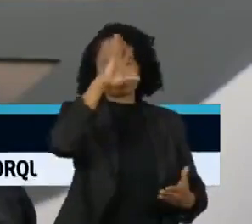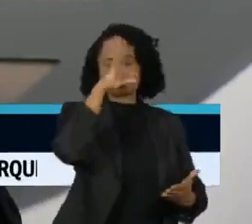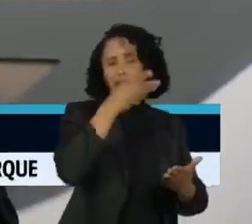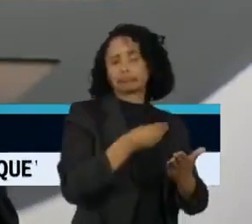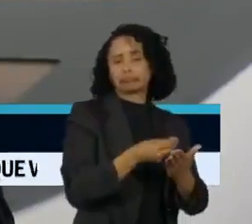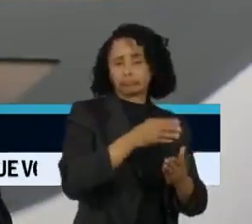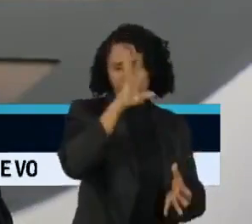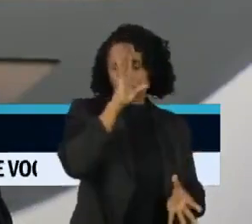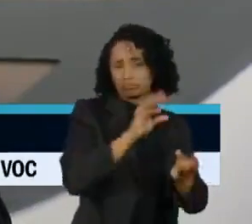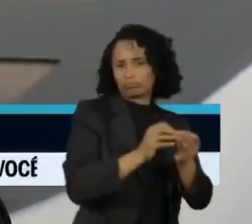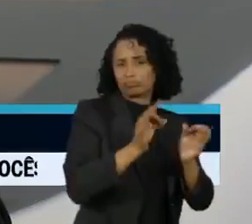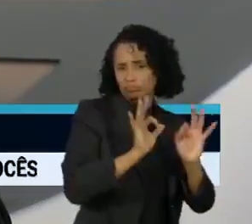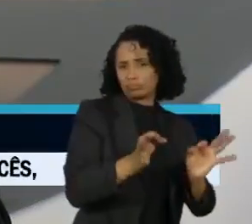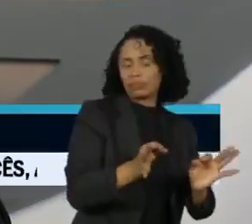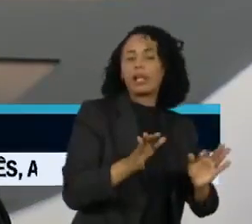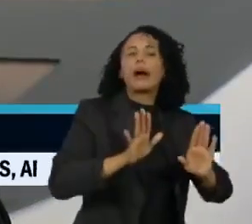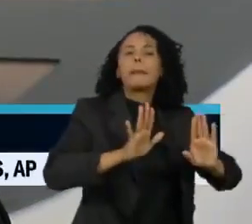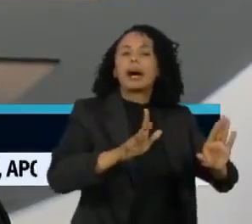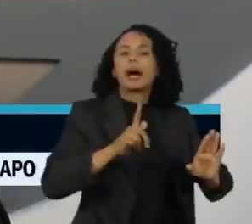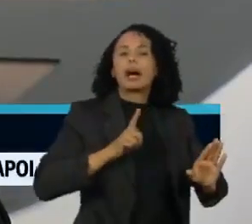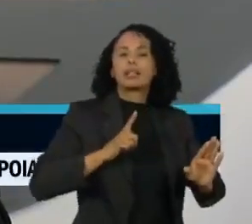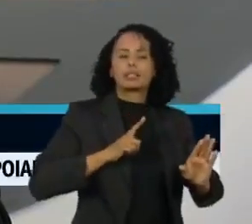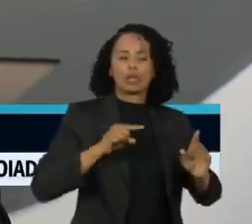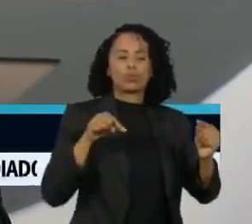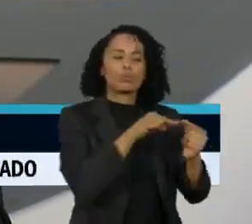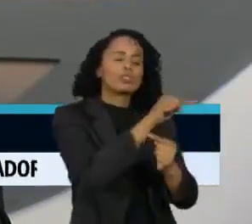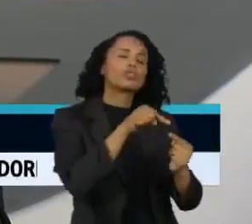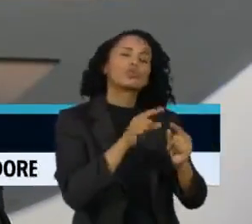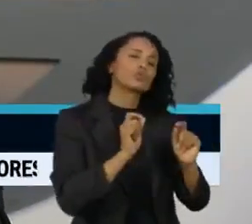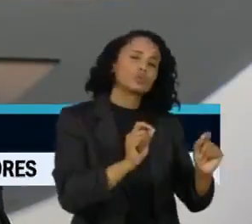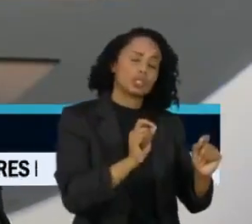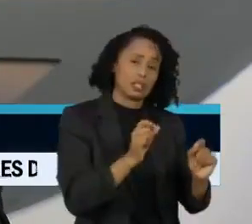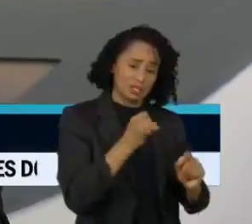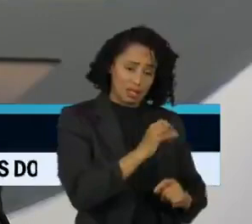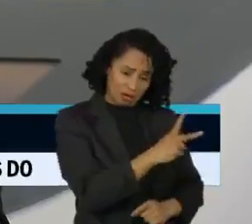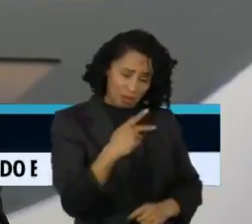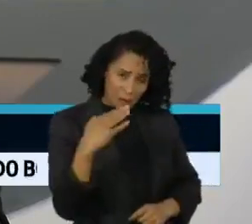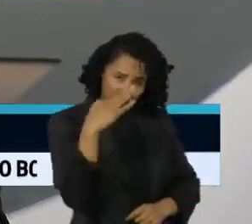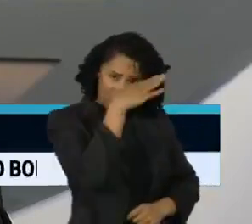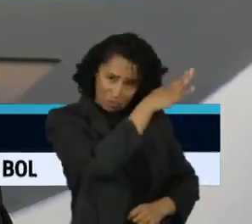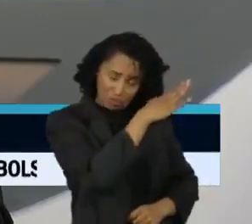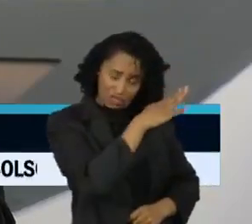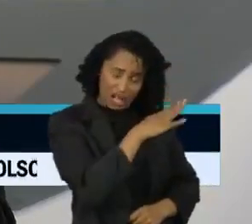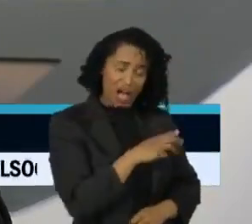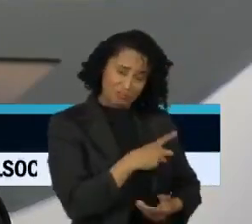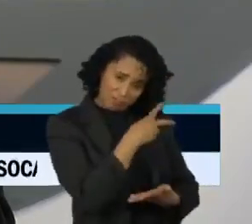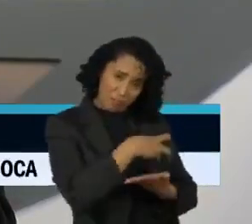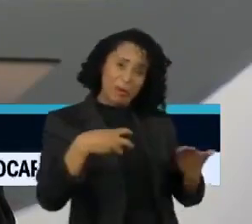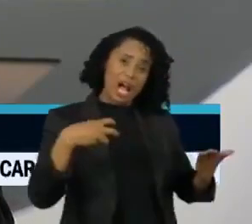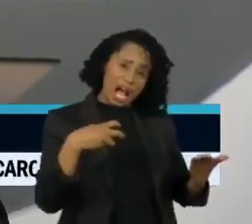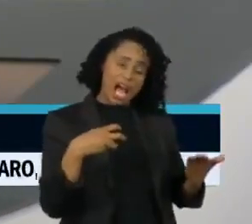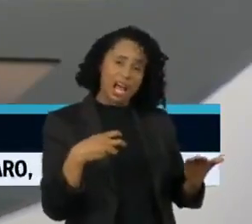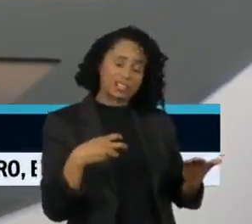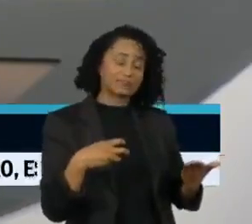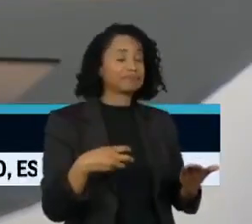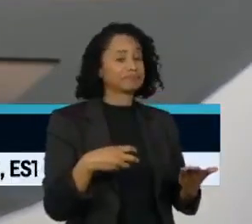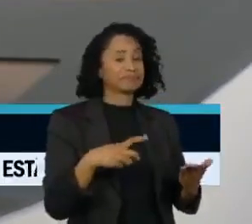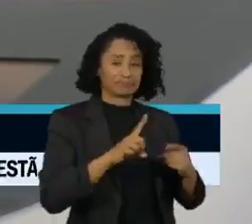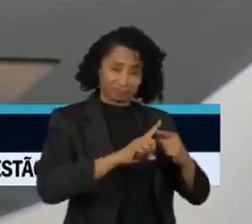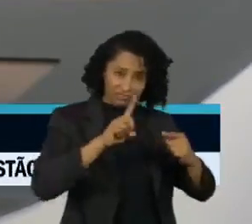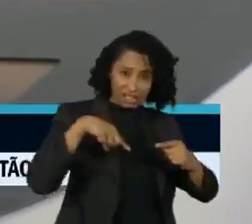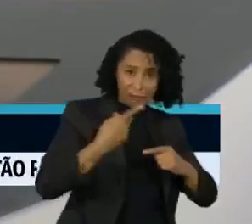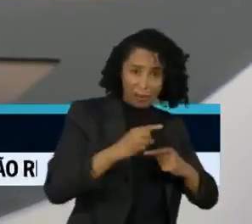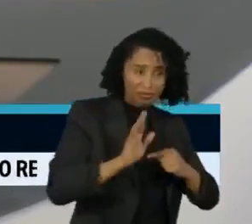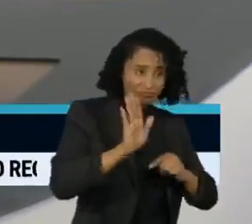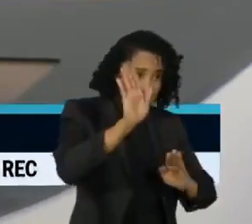jogo, né? E uma expectativa de que, se de repente o Bolsonaro dança com o impeachment, você lança candidatos que, na verdade,